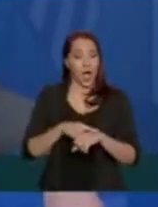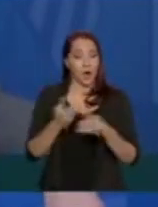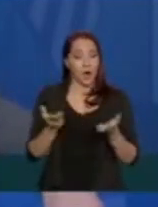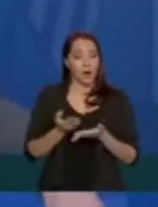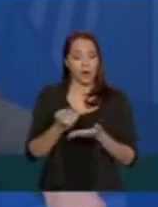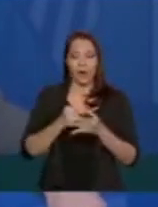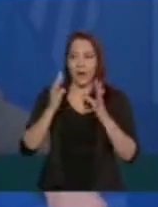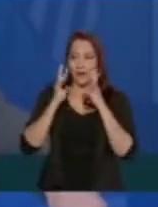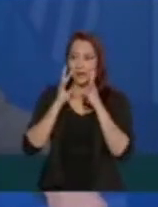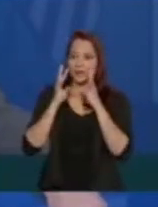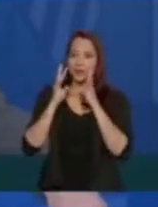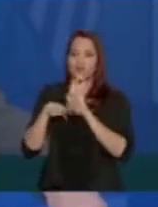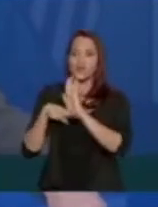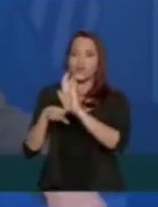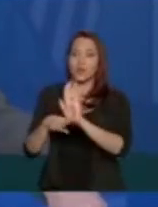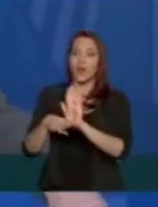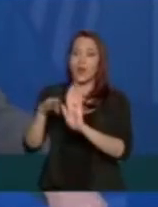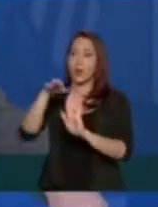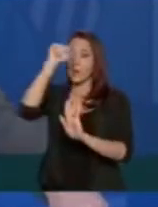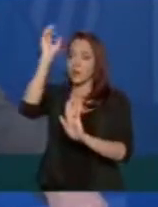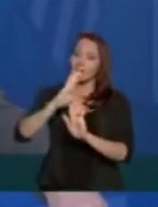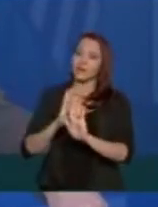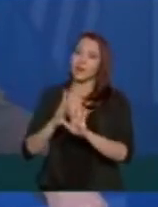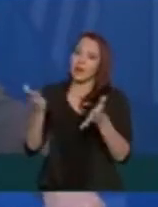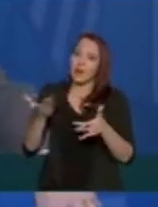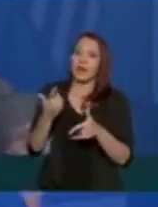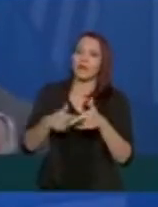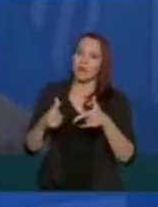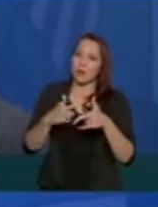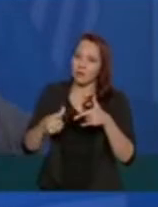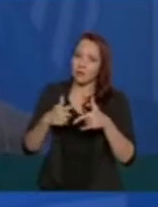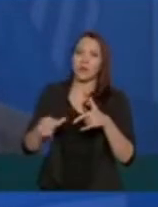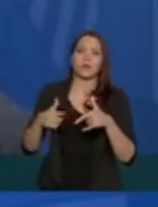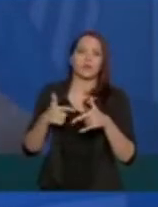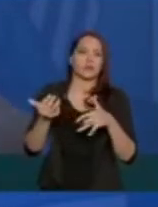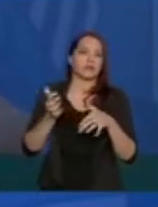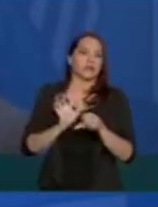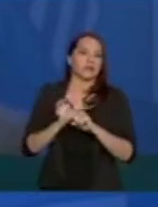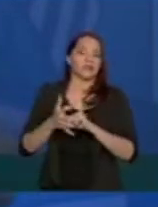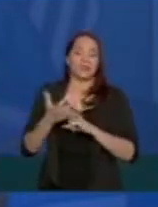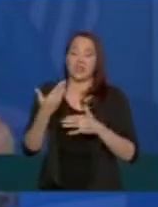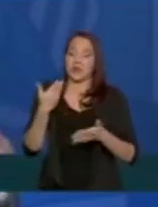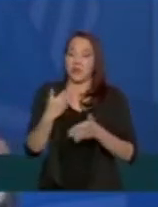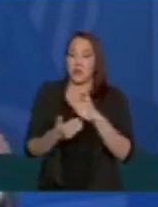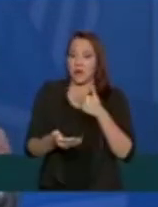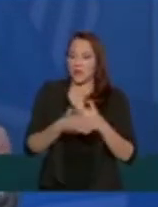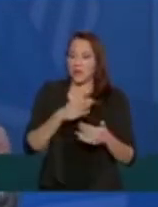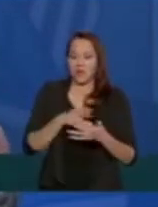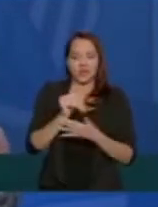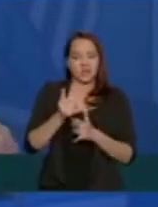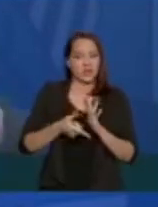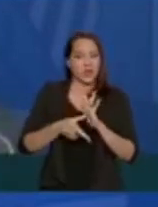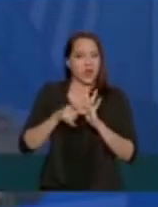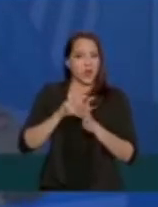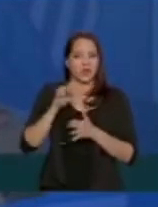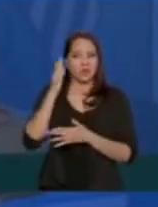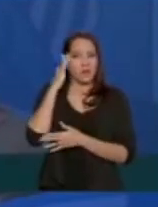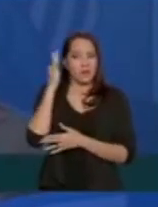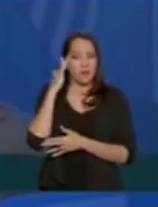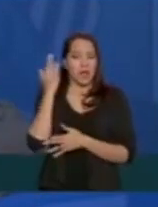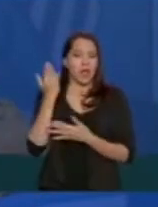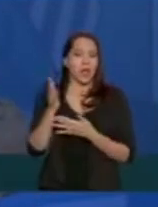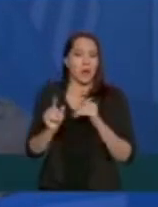atender o país numa situação de crise e, independente de preconceitos,